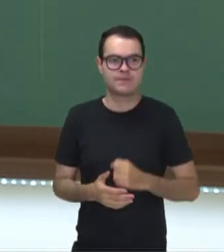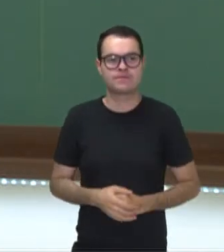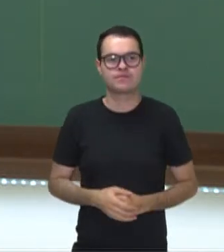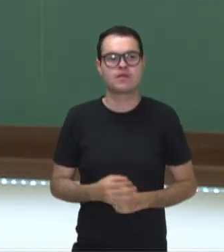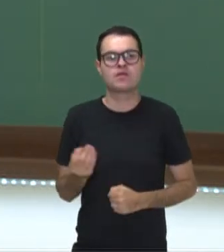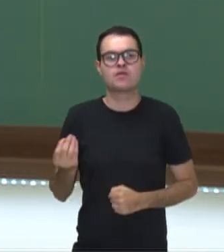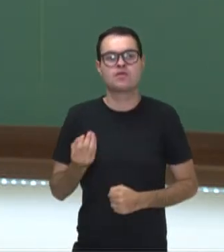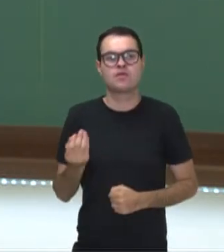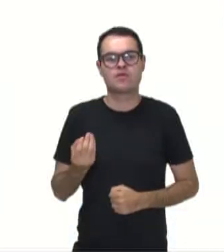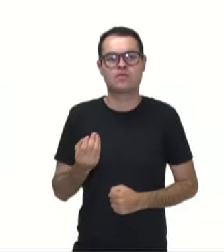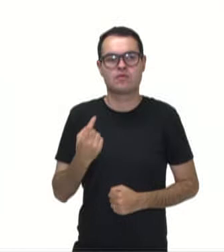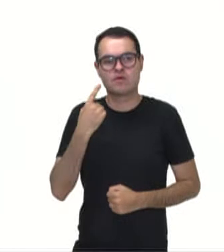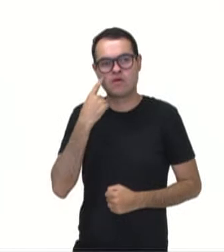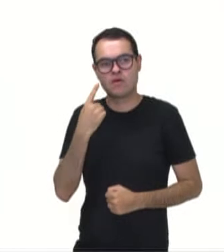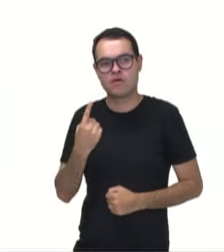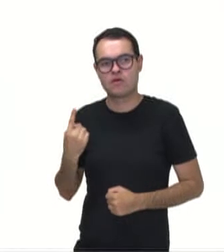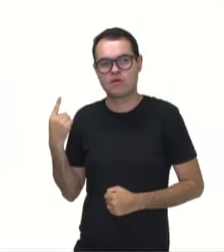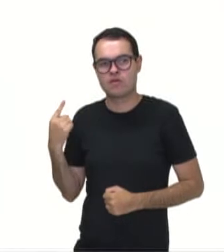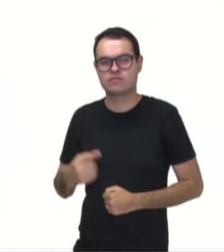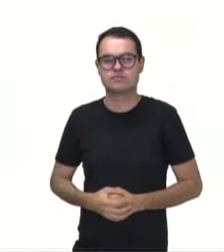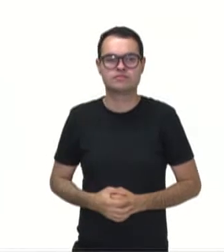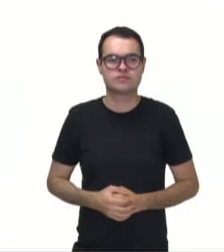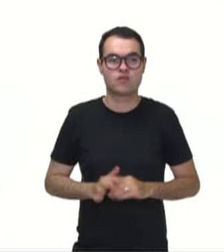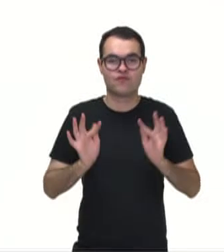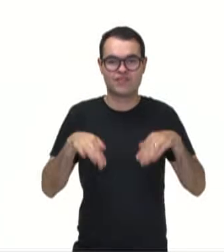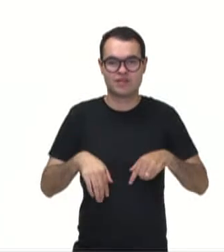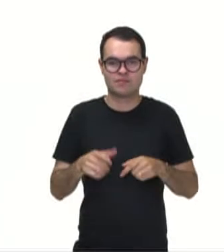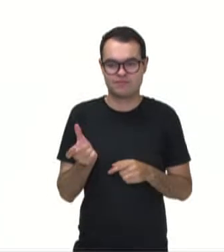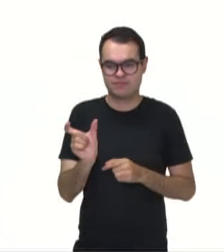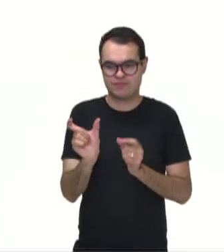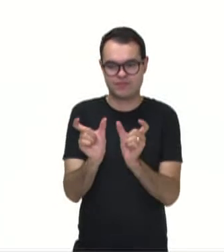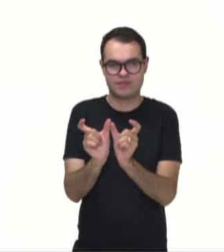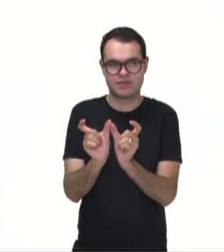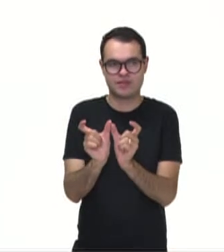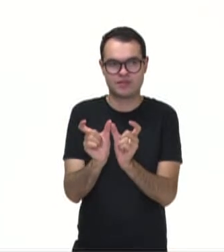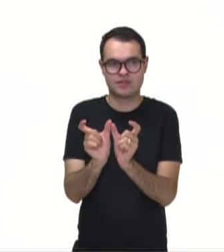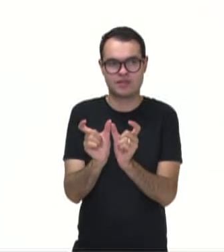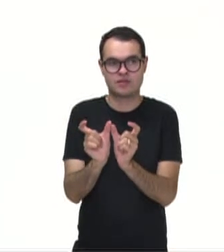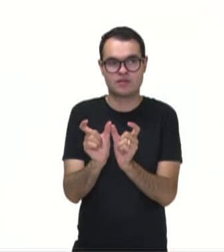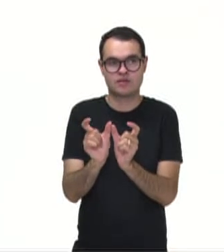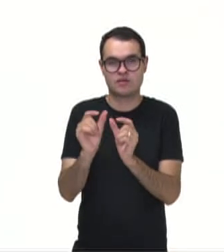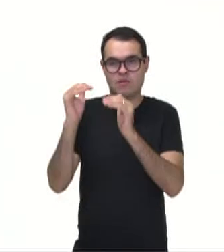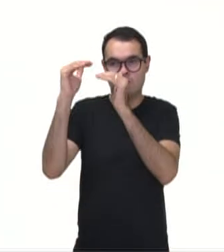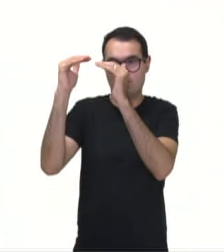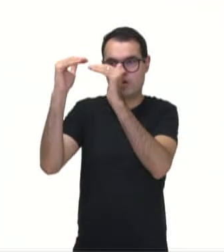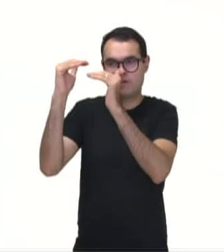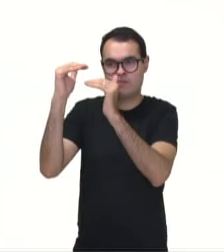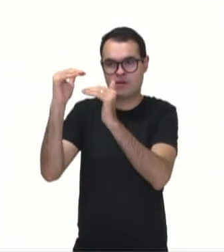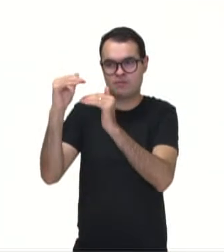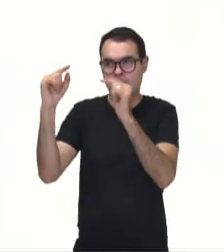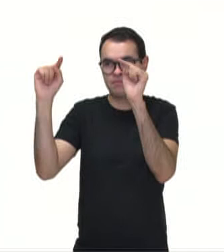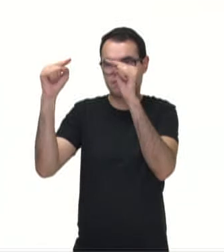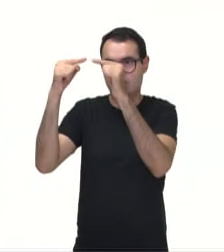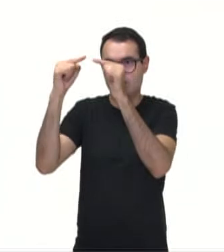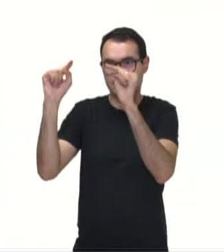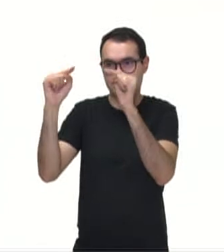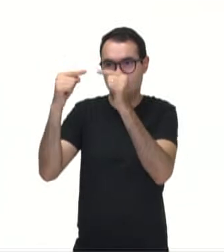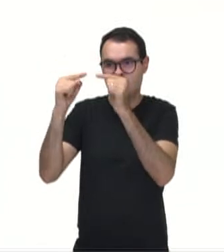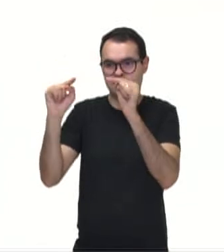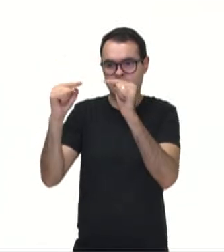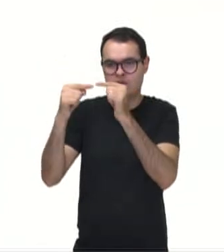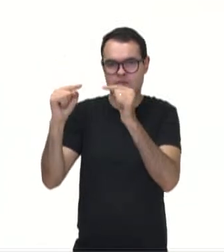seria? Atenção às desinências ao final ali. Eu deveria, tu deverias, ele, ela,